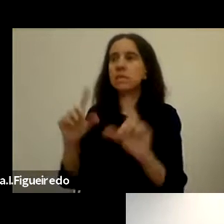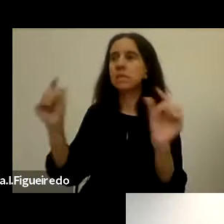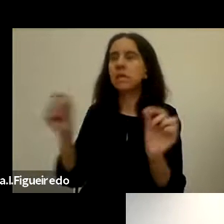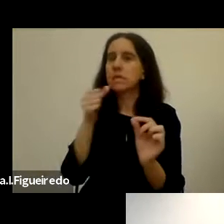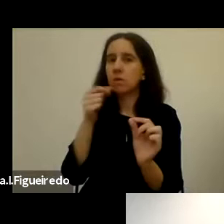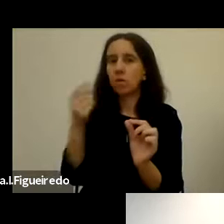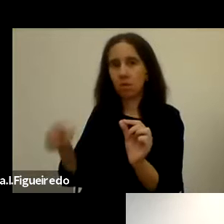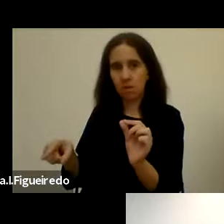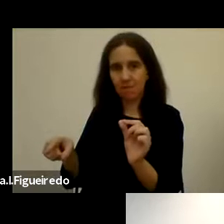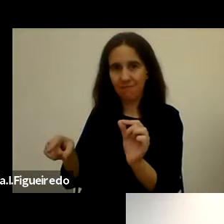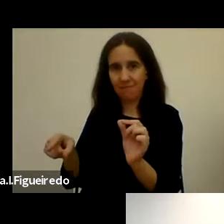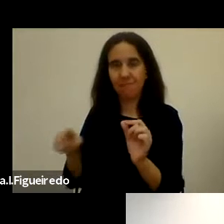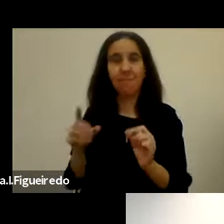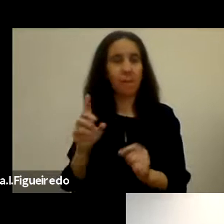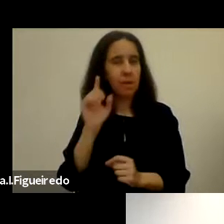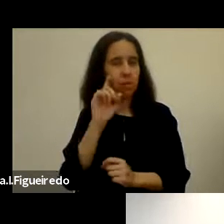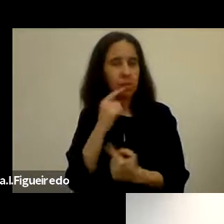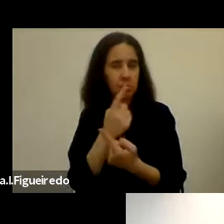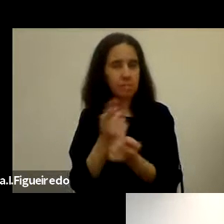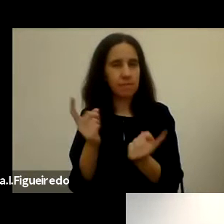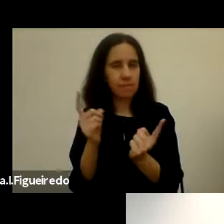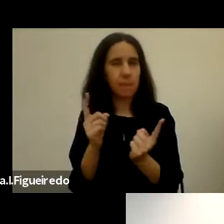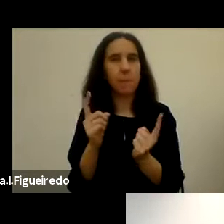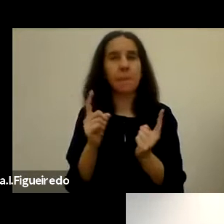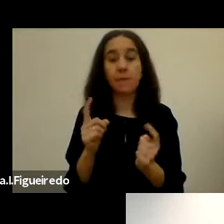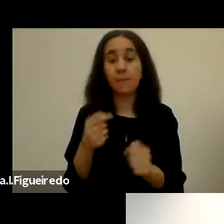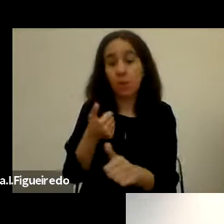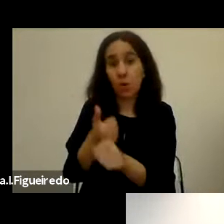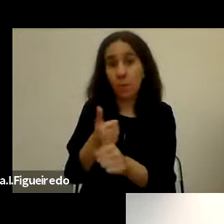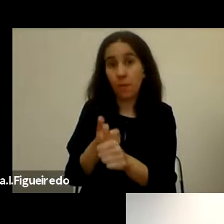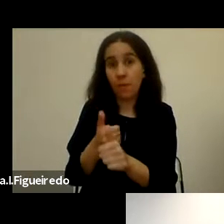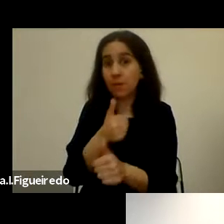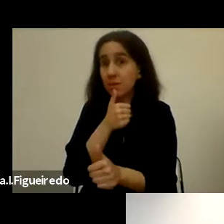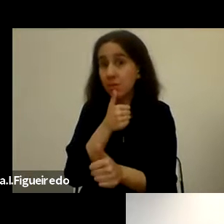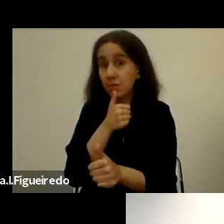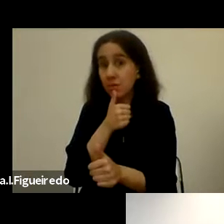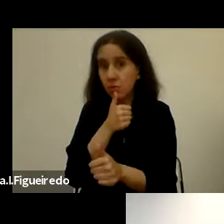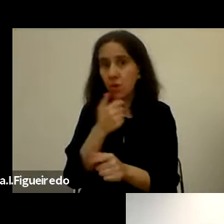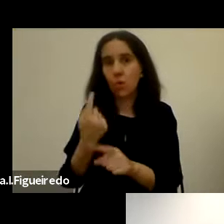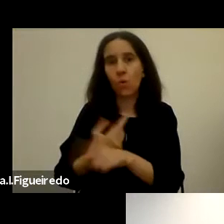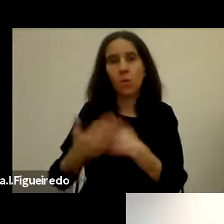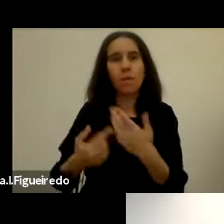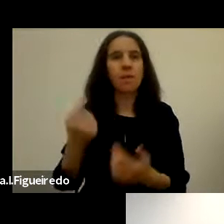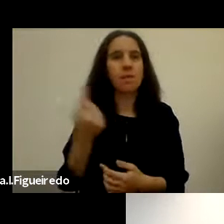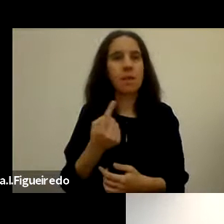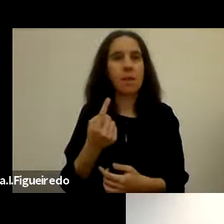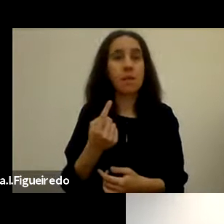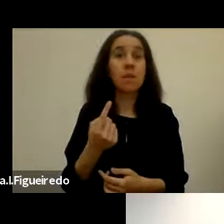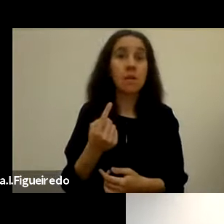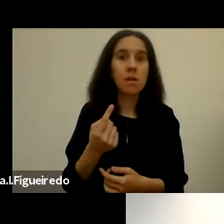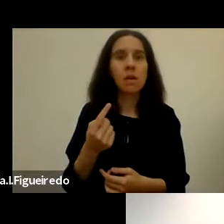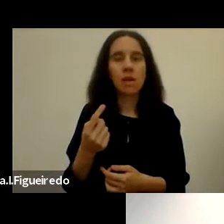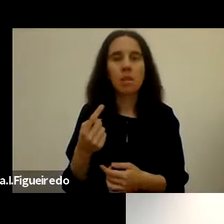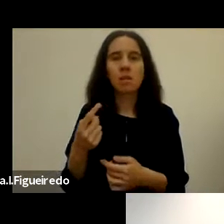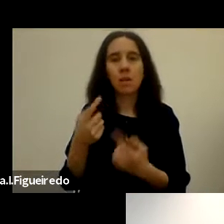decisões. Importante também registar que no acompanhamento das decisões as coisas devem ser feitas, portanto, entre intervalo